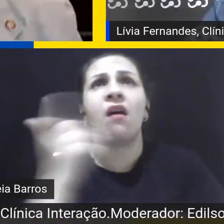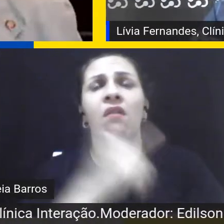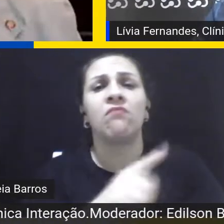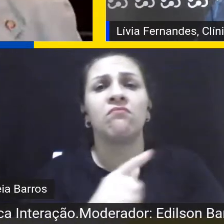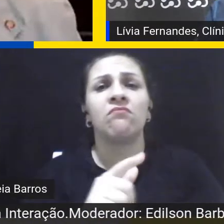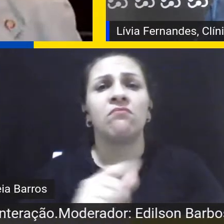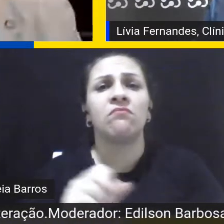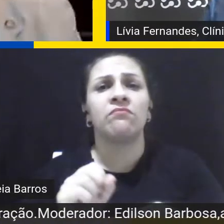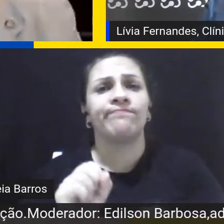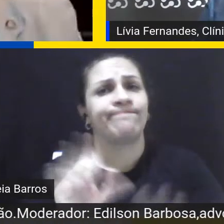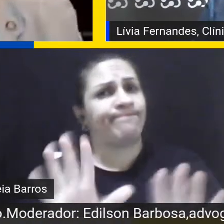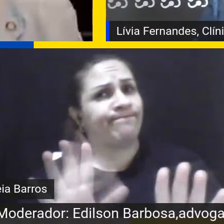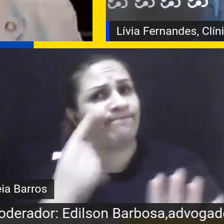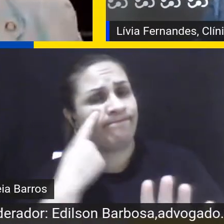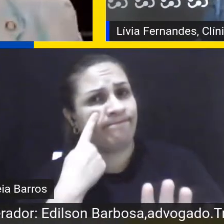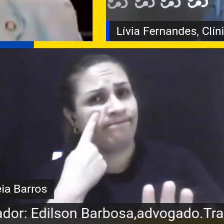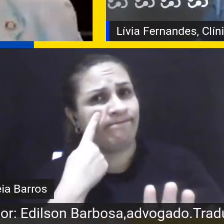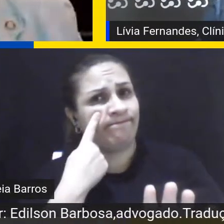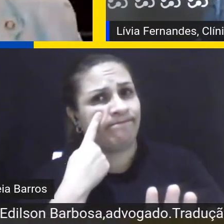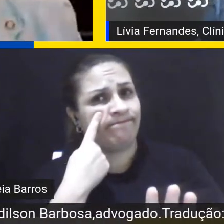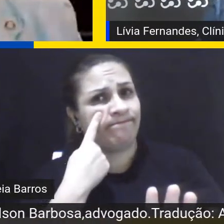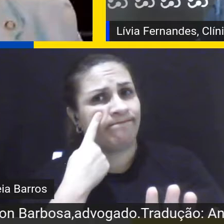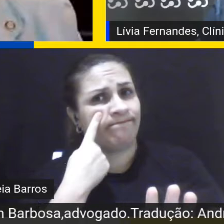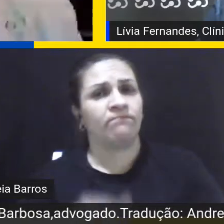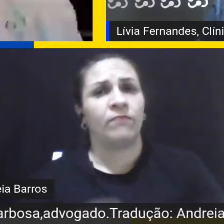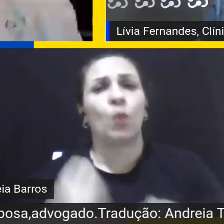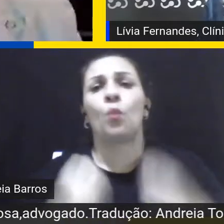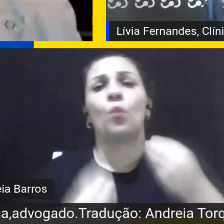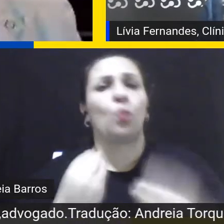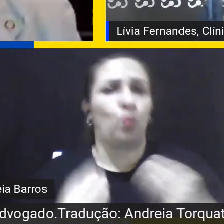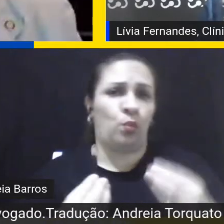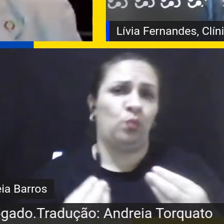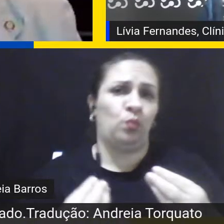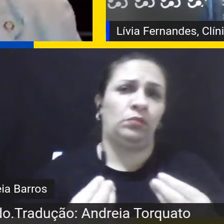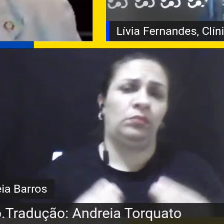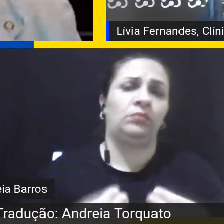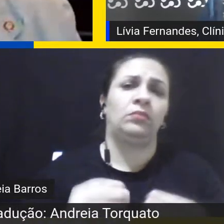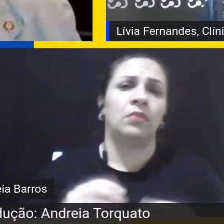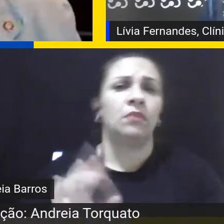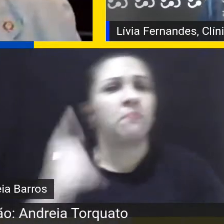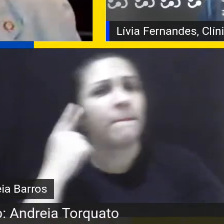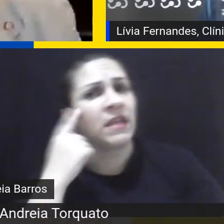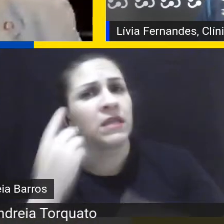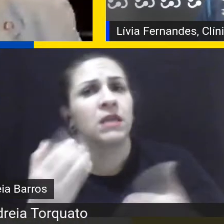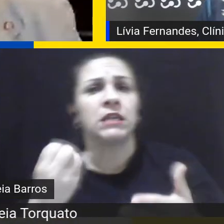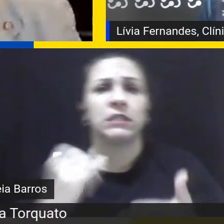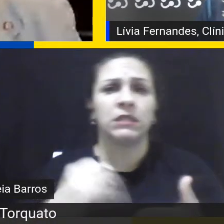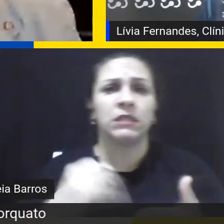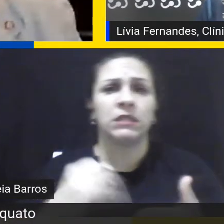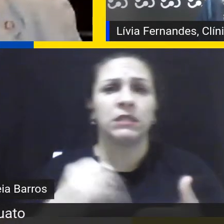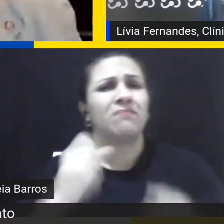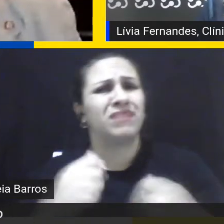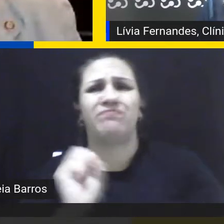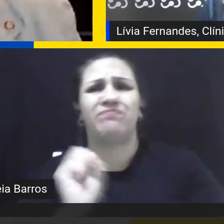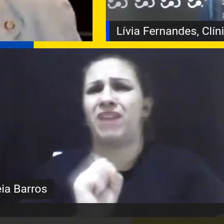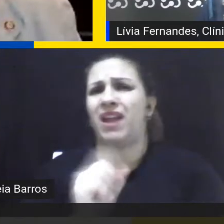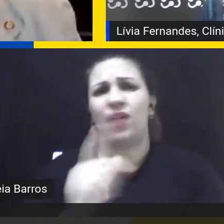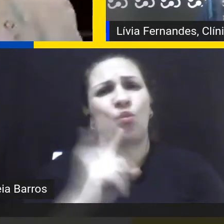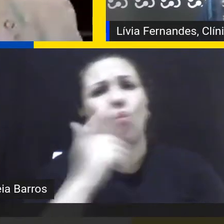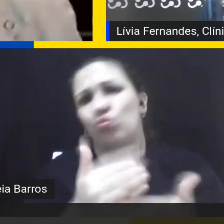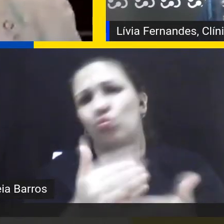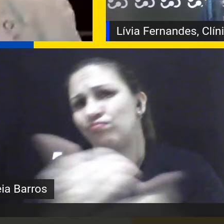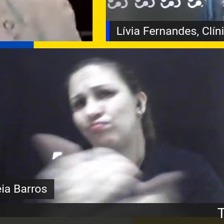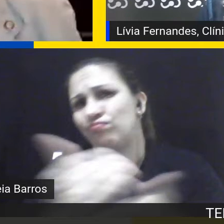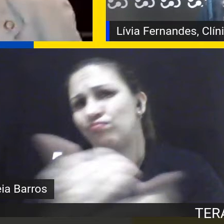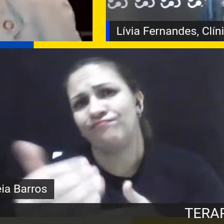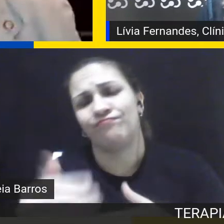ali ficarem atentos, né? Para ter esse sentimento que, não evolui, não